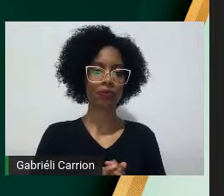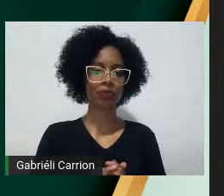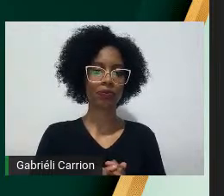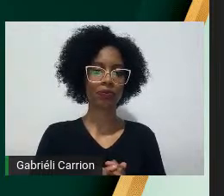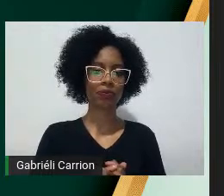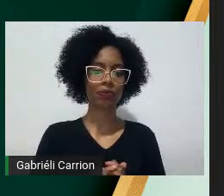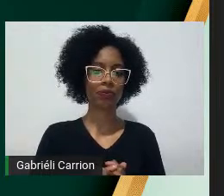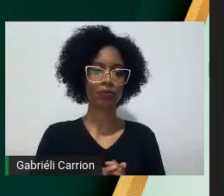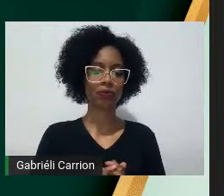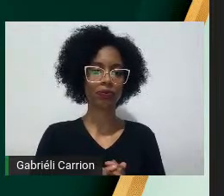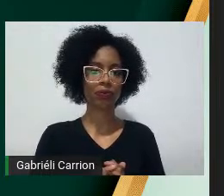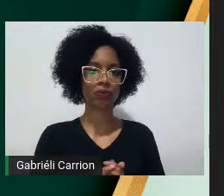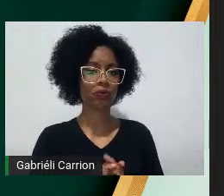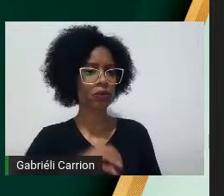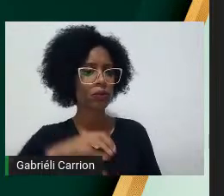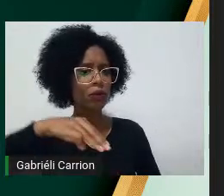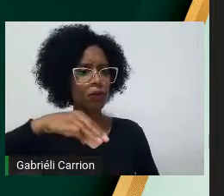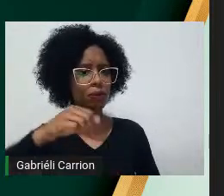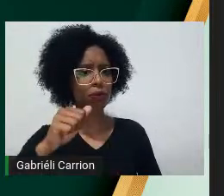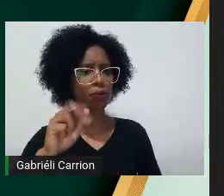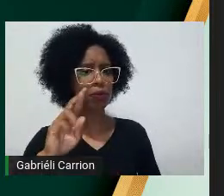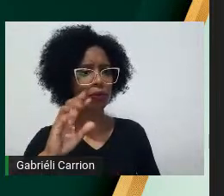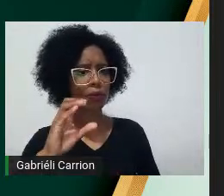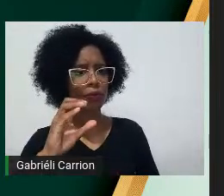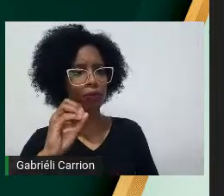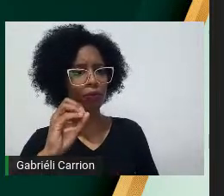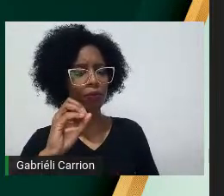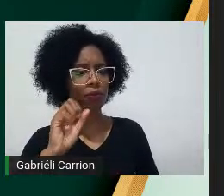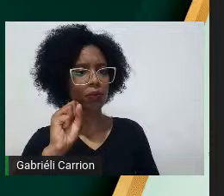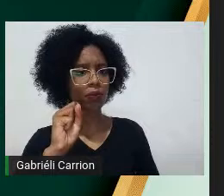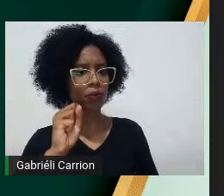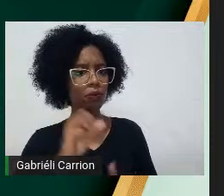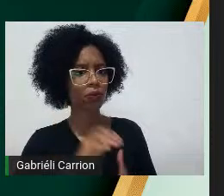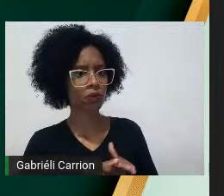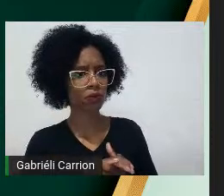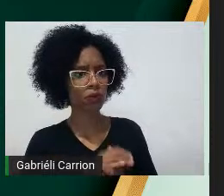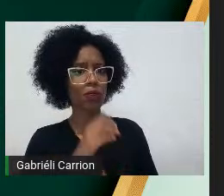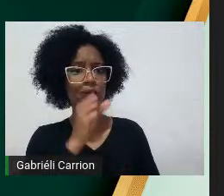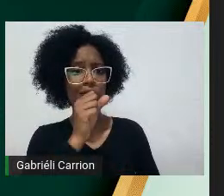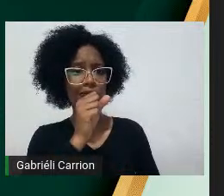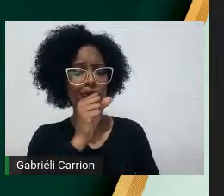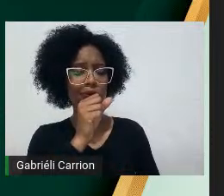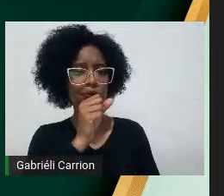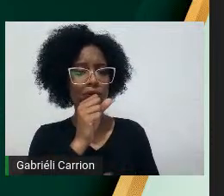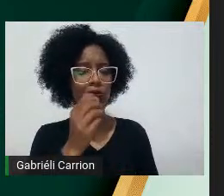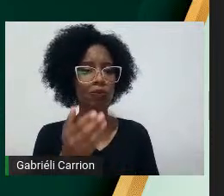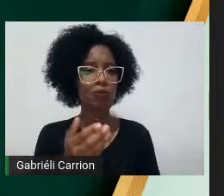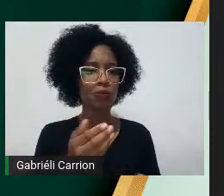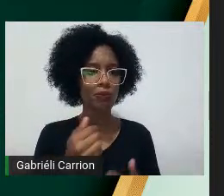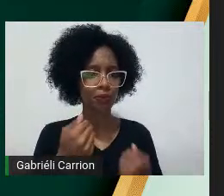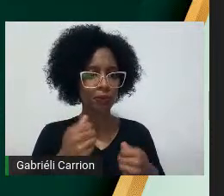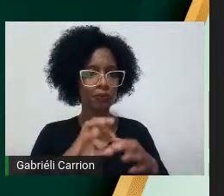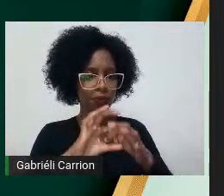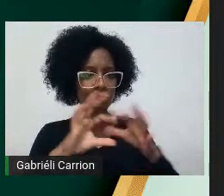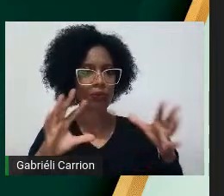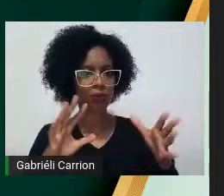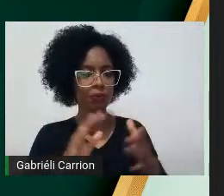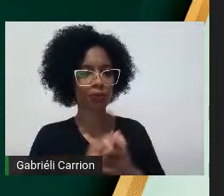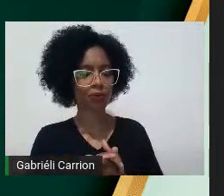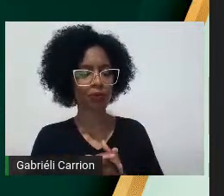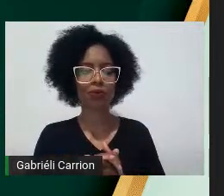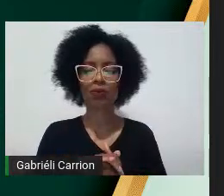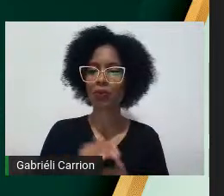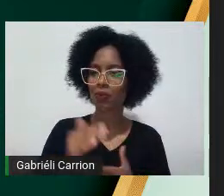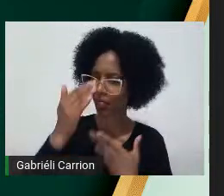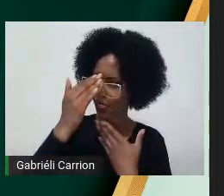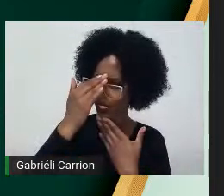Creio que o Marcos Felipe está com o microfone mutado, Marcos. Eu agradeço muito,